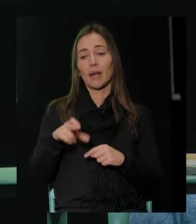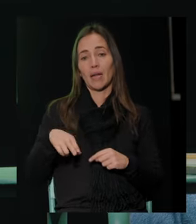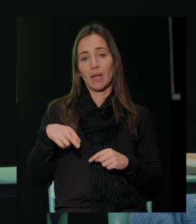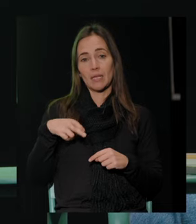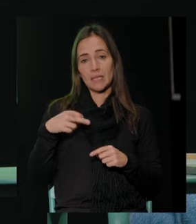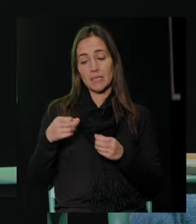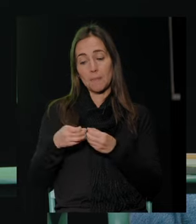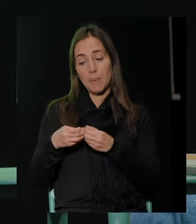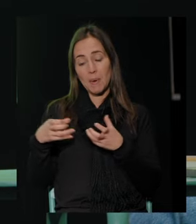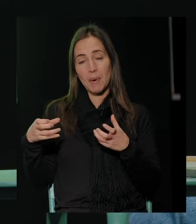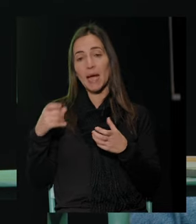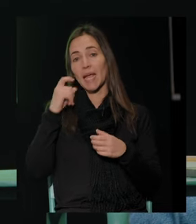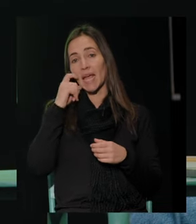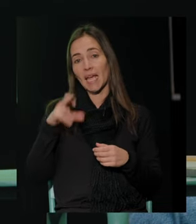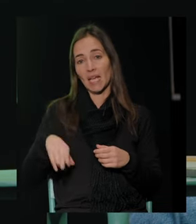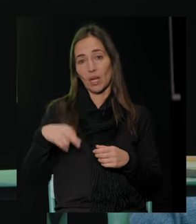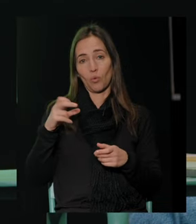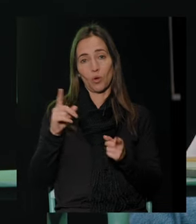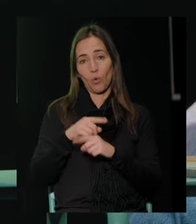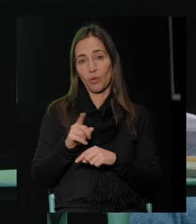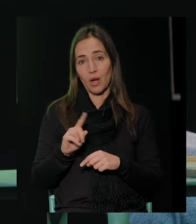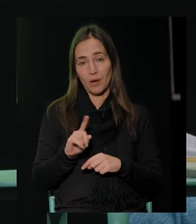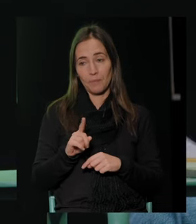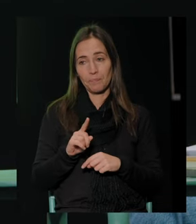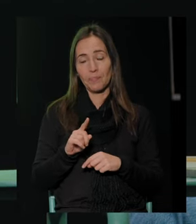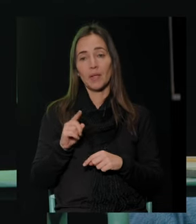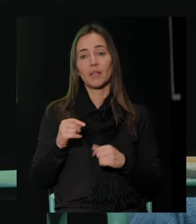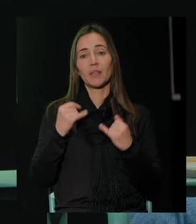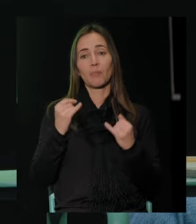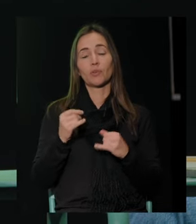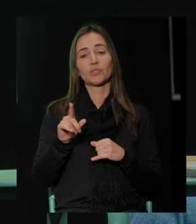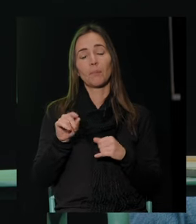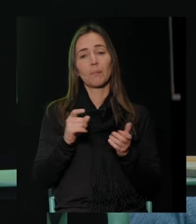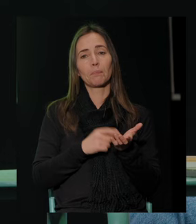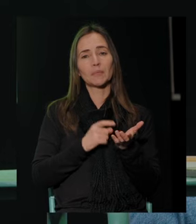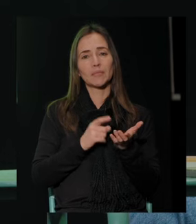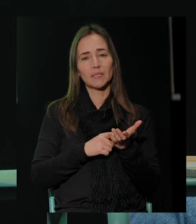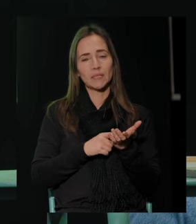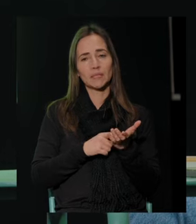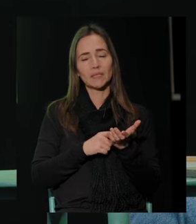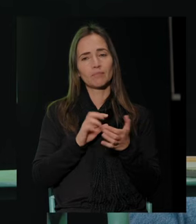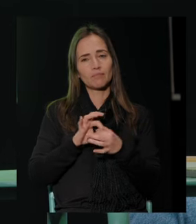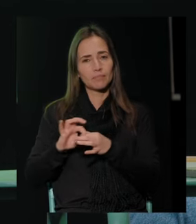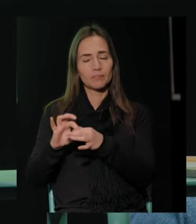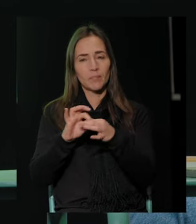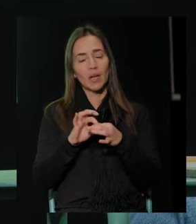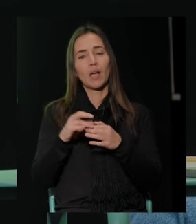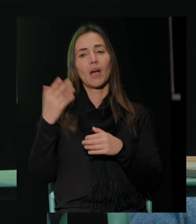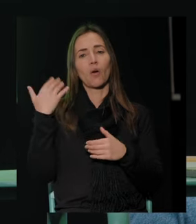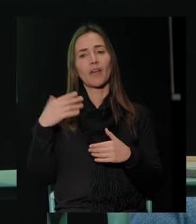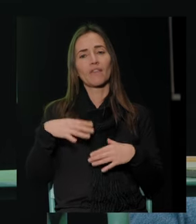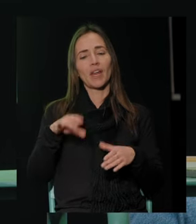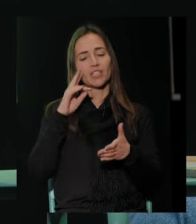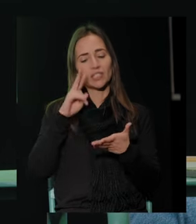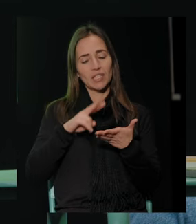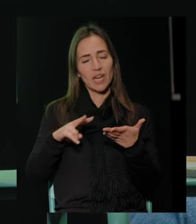concentrar nos mais ricos e não o contrário. E depois há uma necessidade de fraternidade, e eu li agora nas férias de Natal um livro sobre a